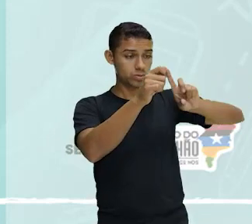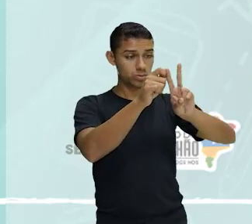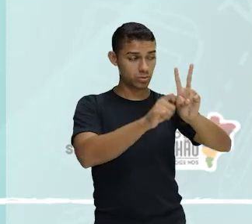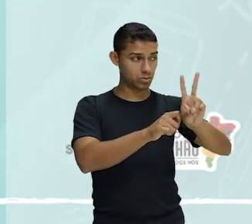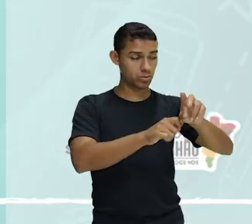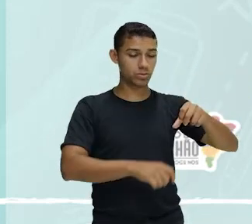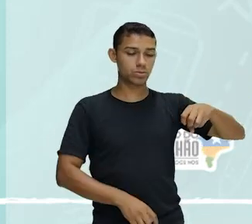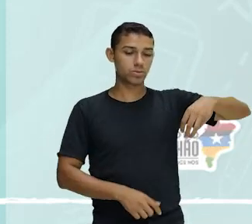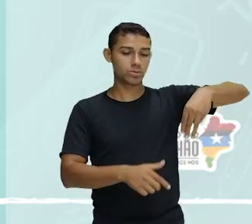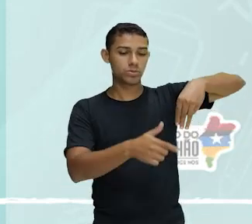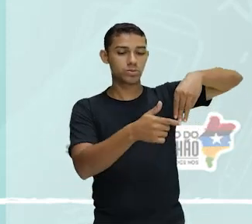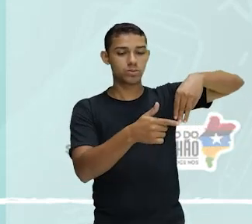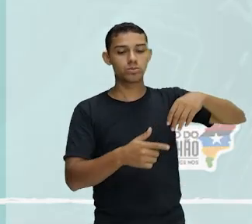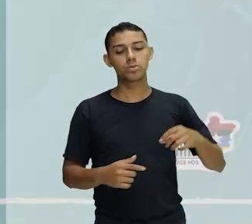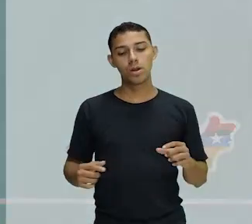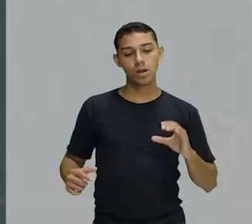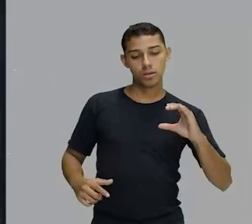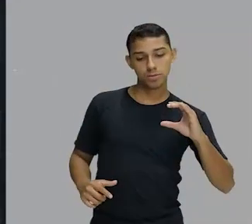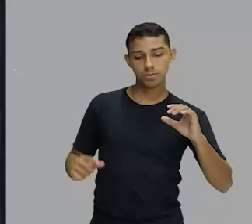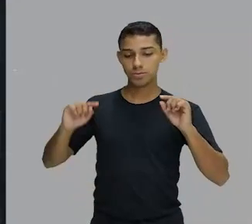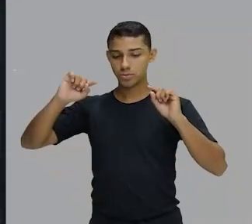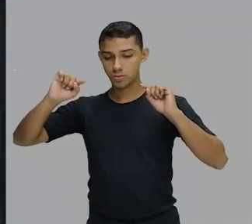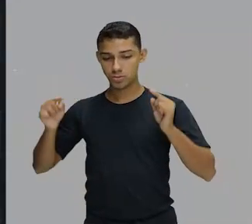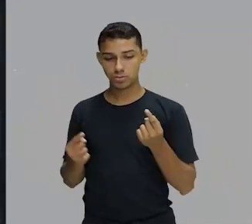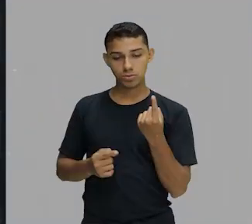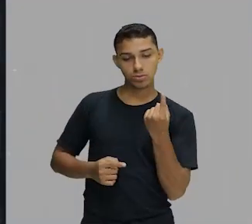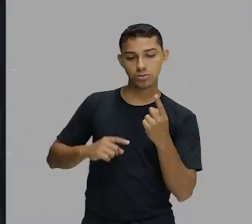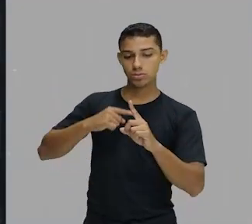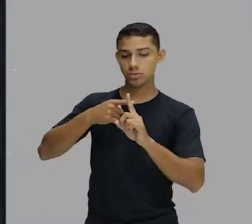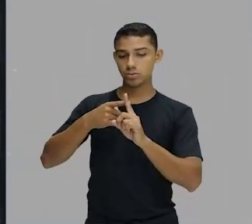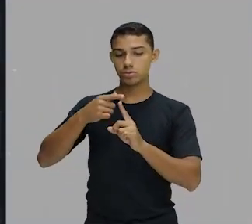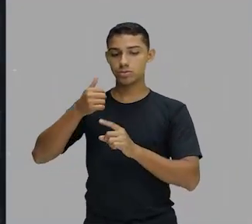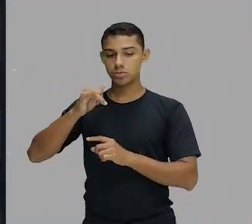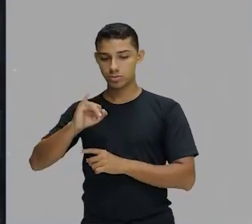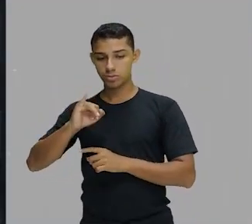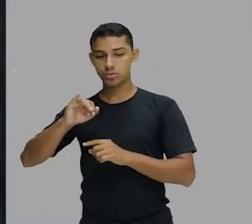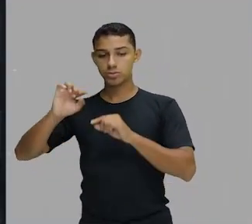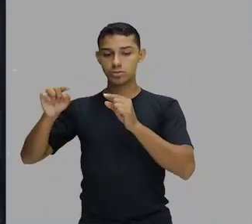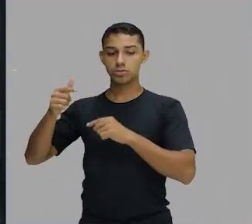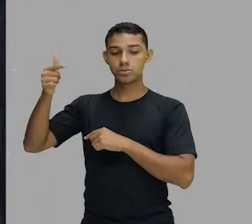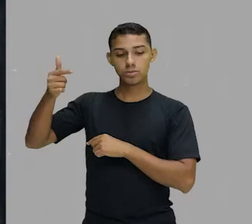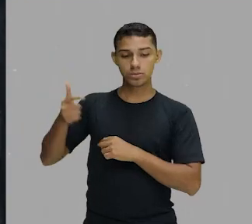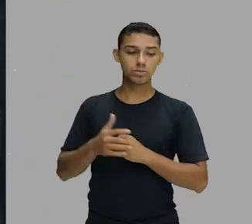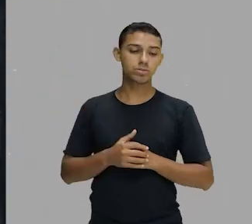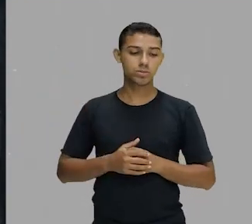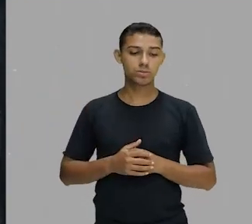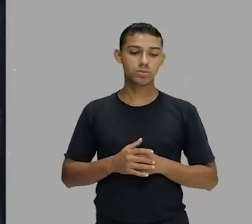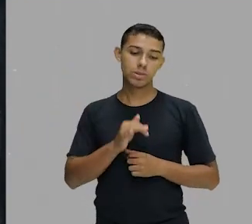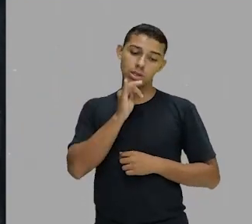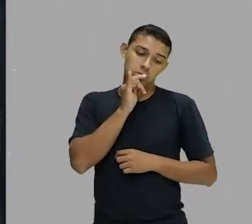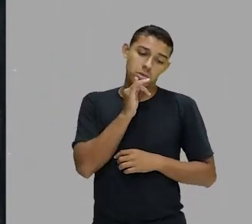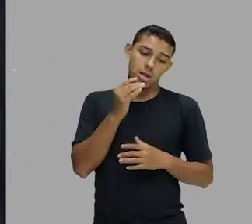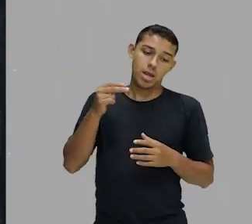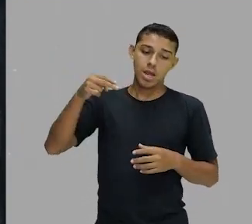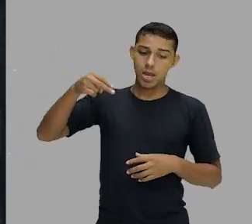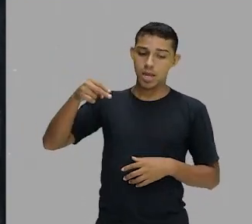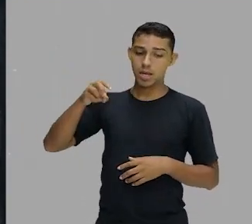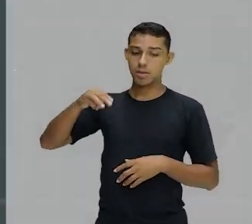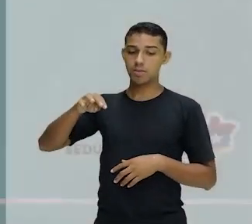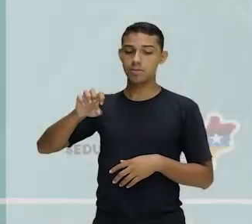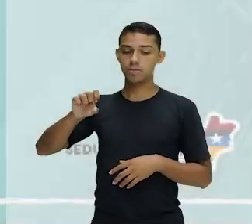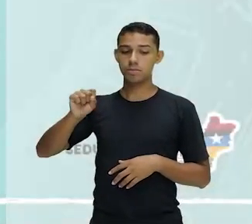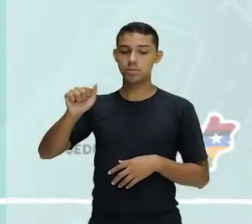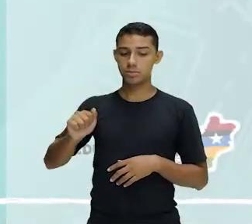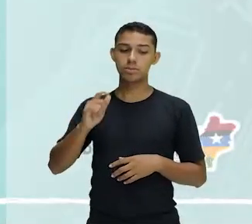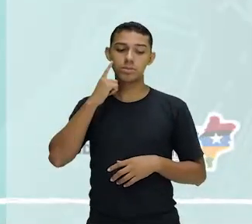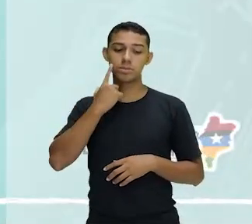1 mais taxa elevado ao quadrado. Se eu generalizar isso para N meses, eu